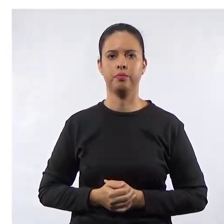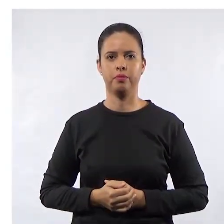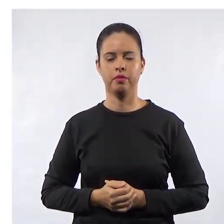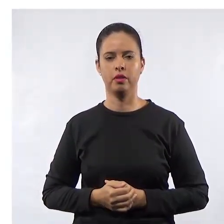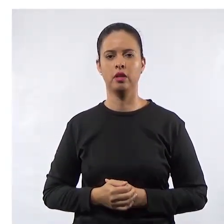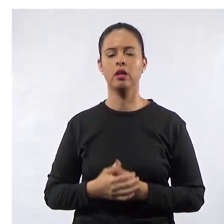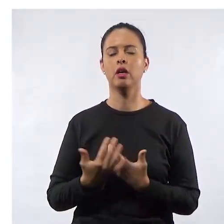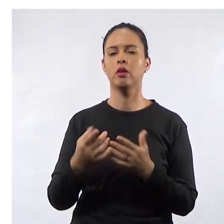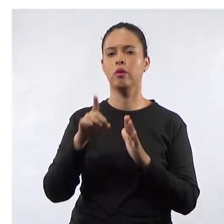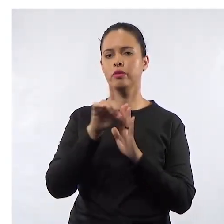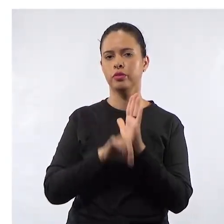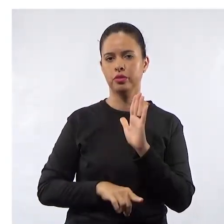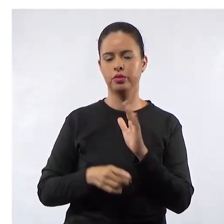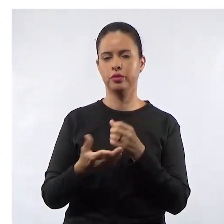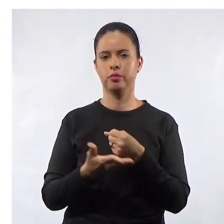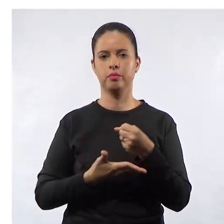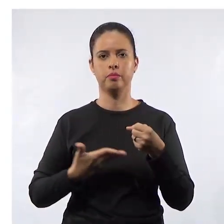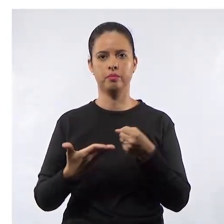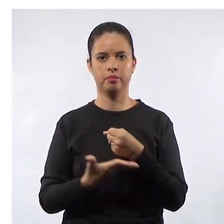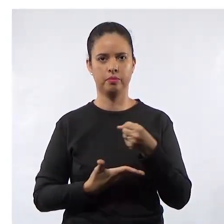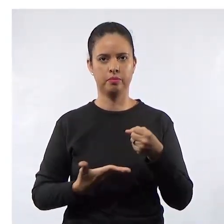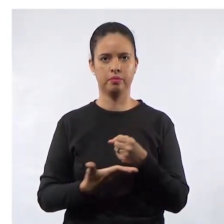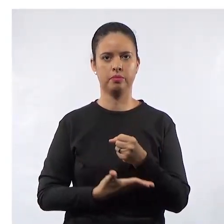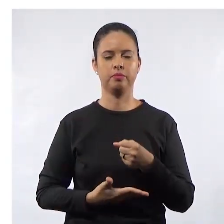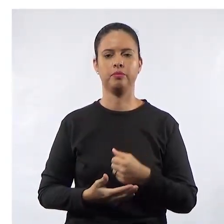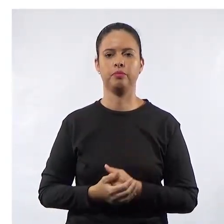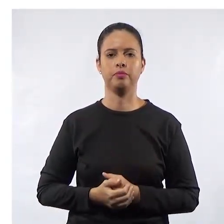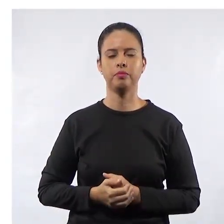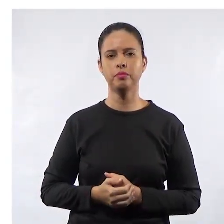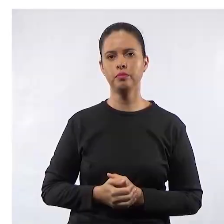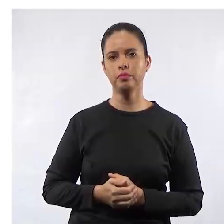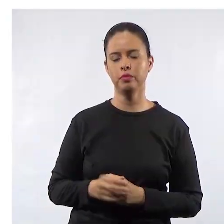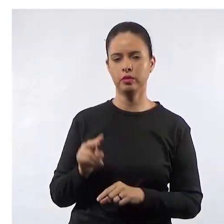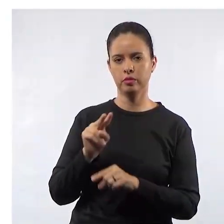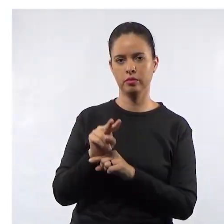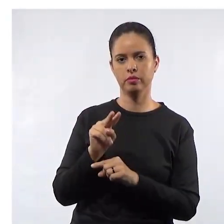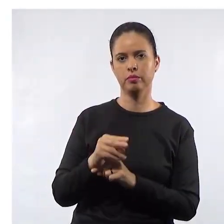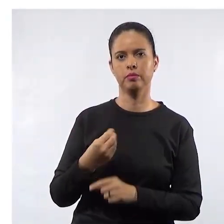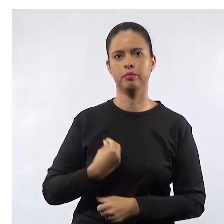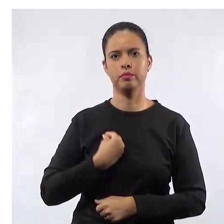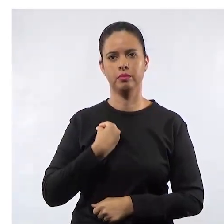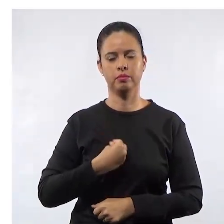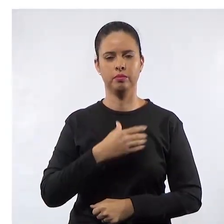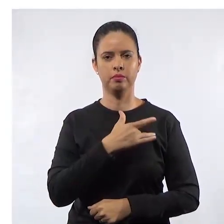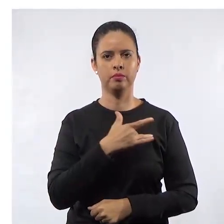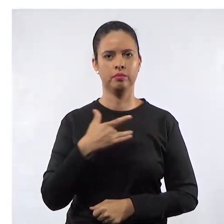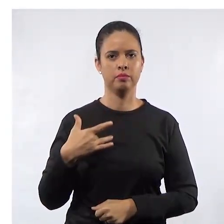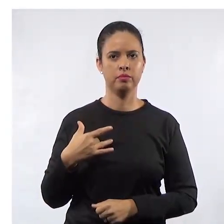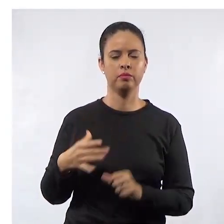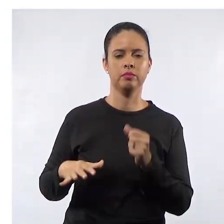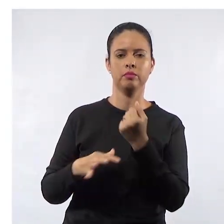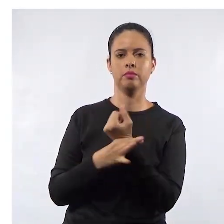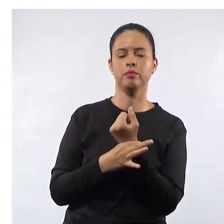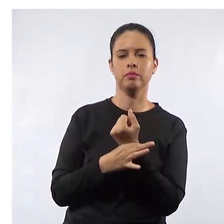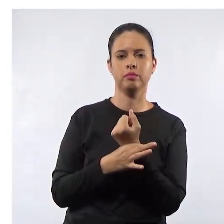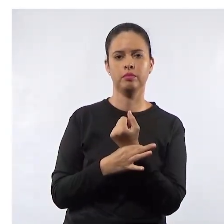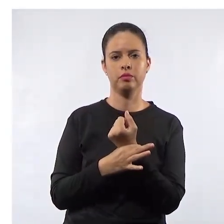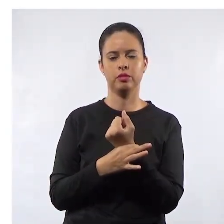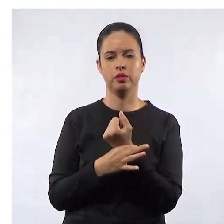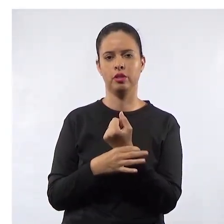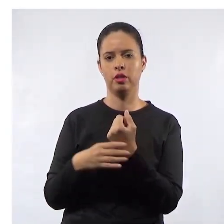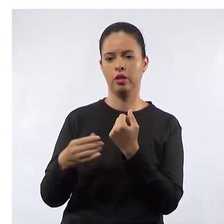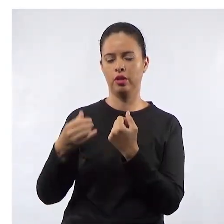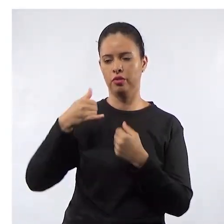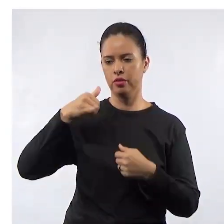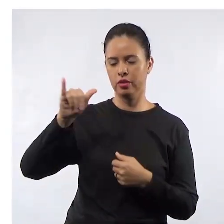existam outros, ok? Então, aqui, quais são esses direitos básicos, tá? Temos a proteção da vida,